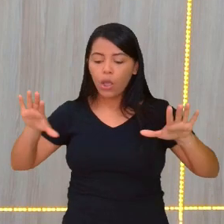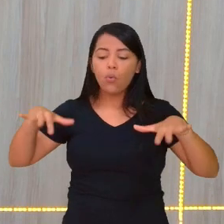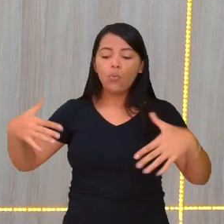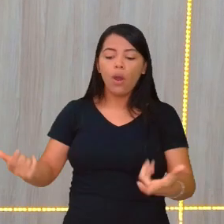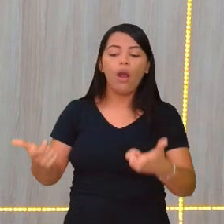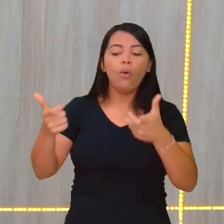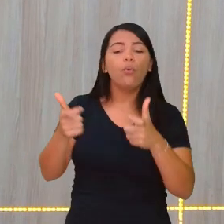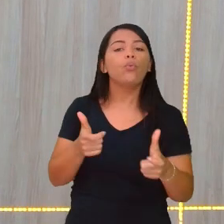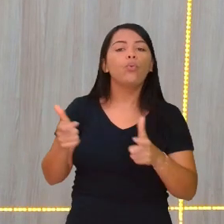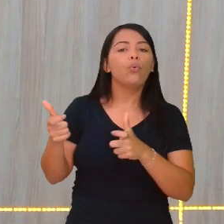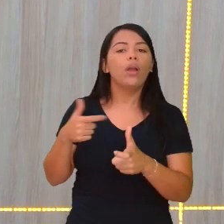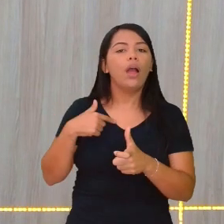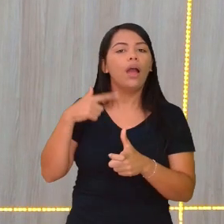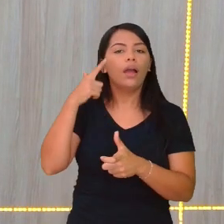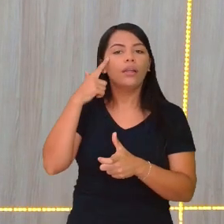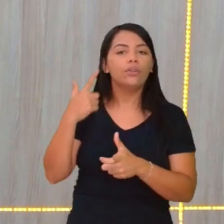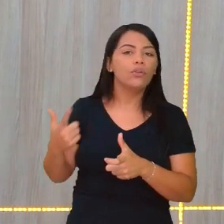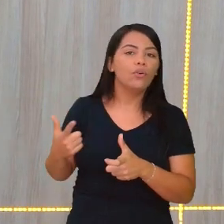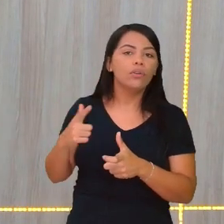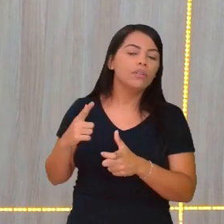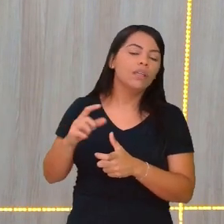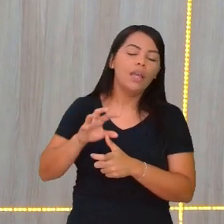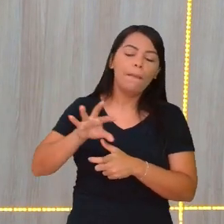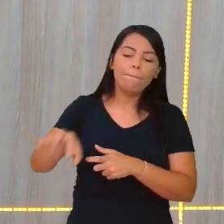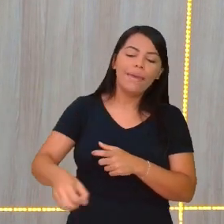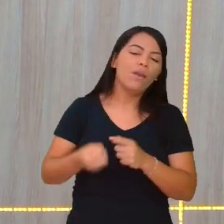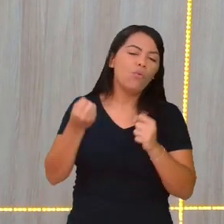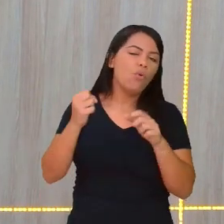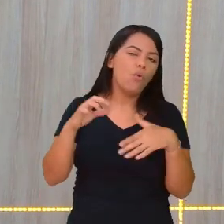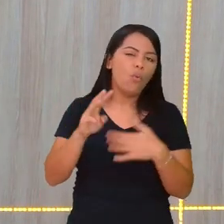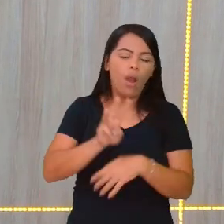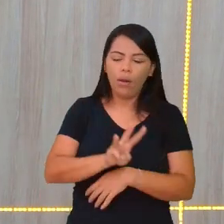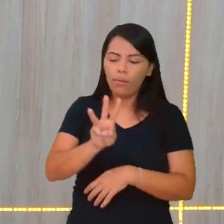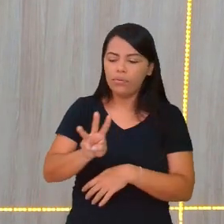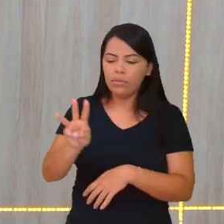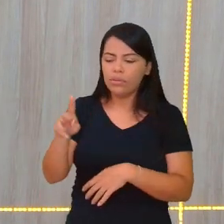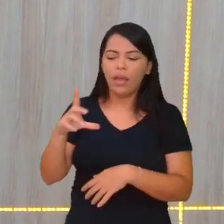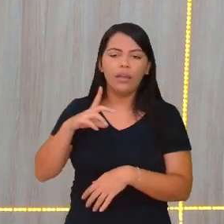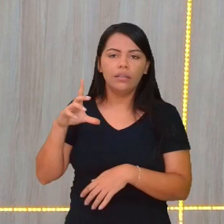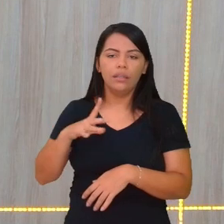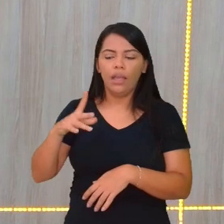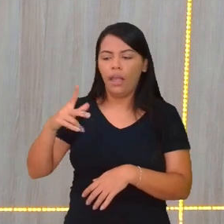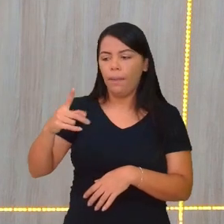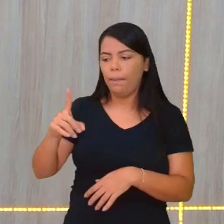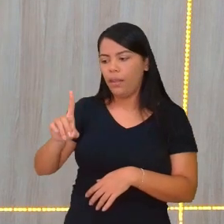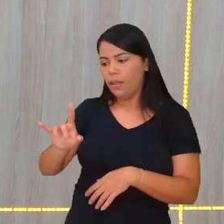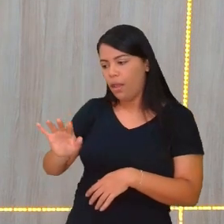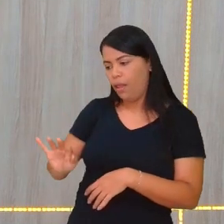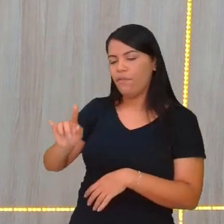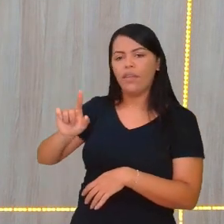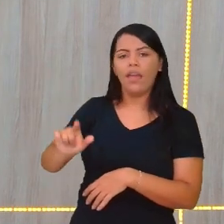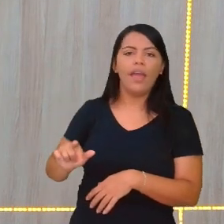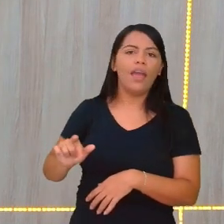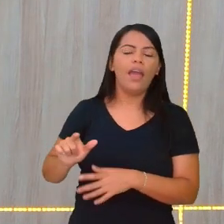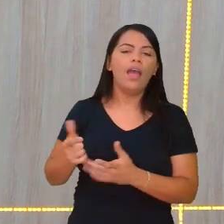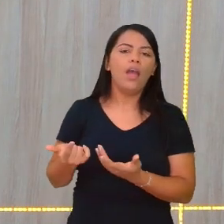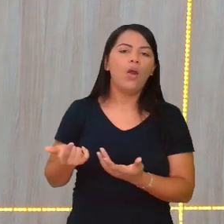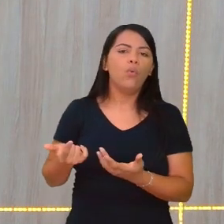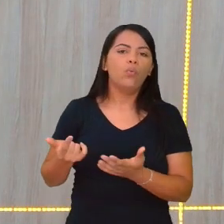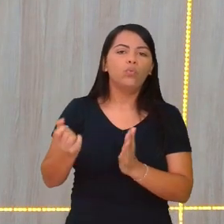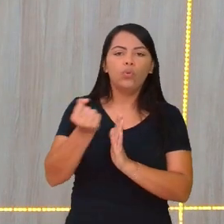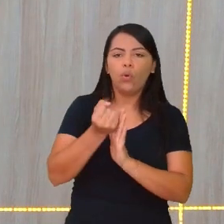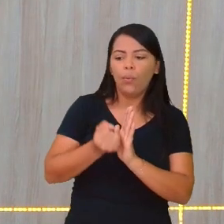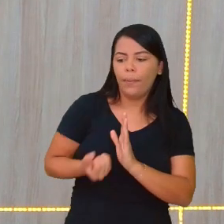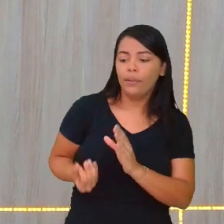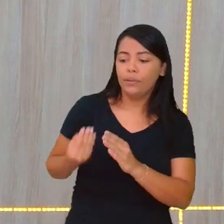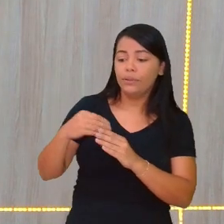pelo SIC 011 e é em PDF, é um arquivo na internet. O que eu estou dizendo aí com